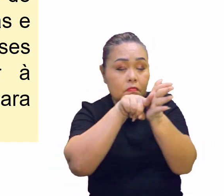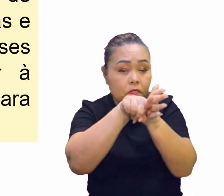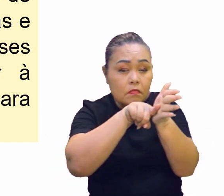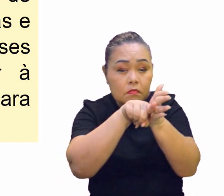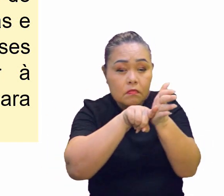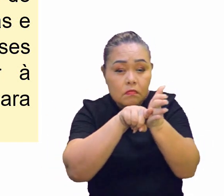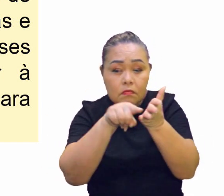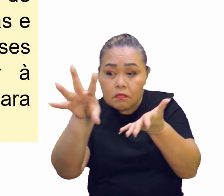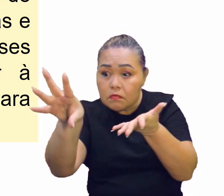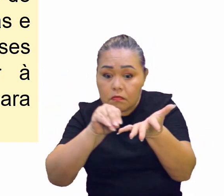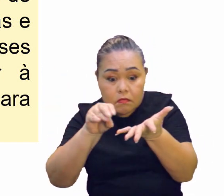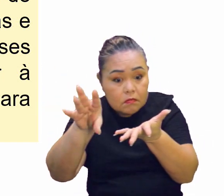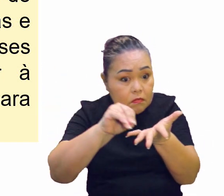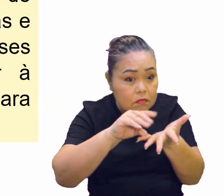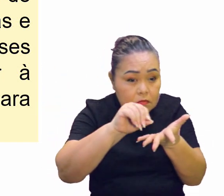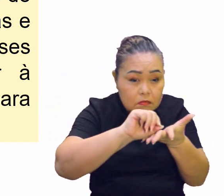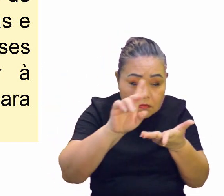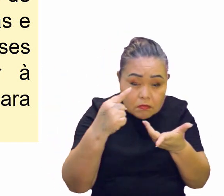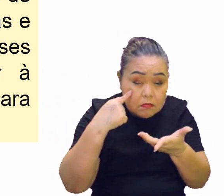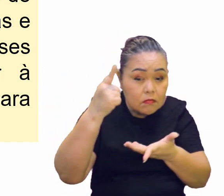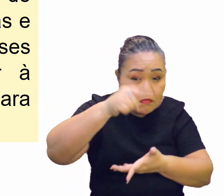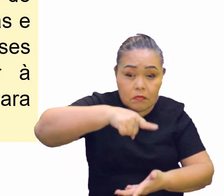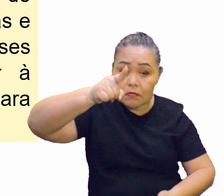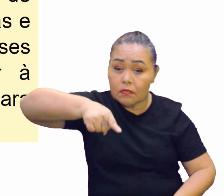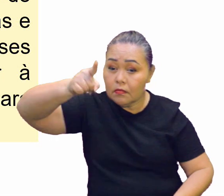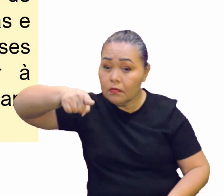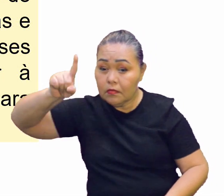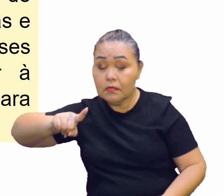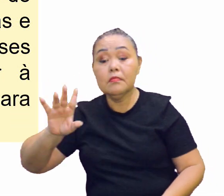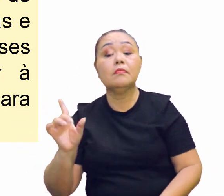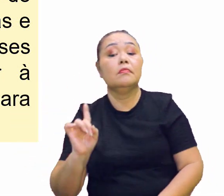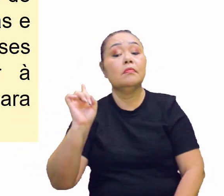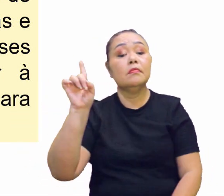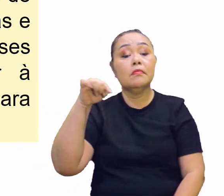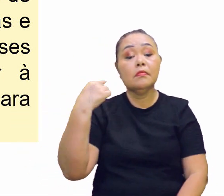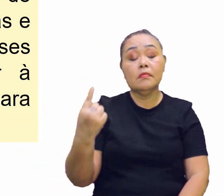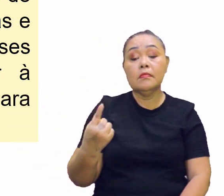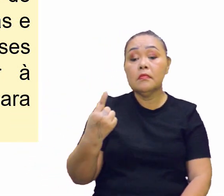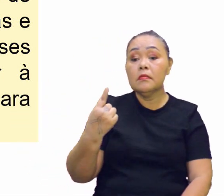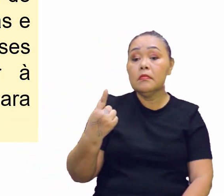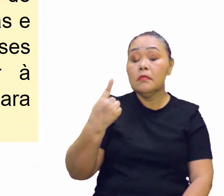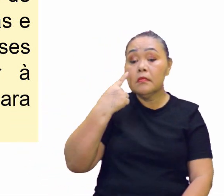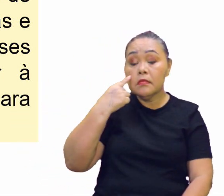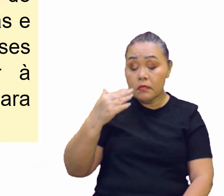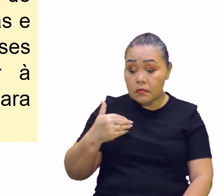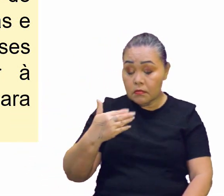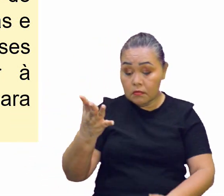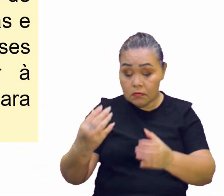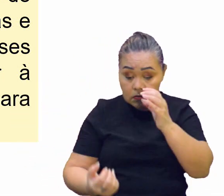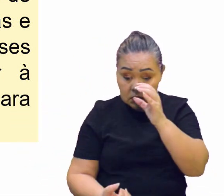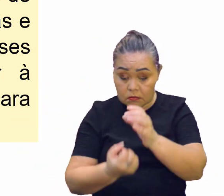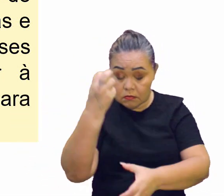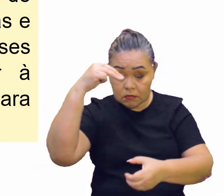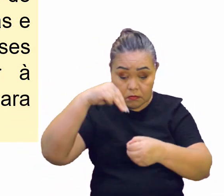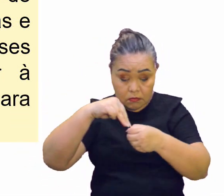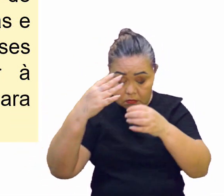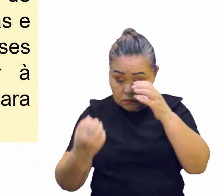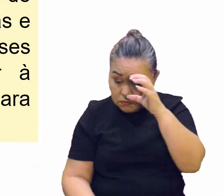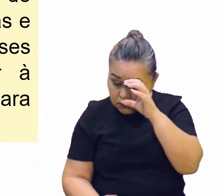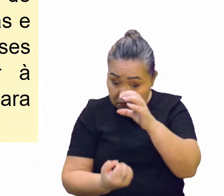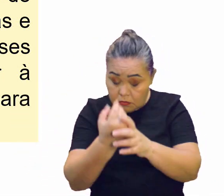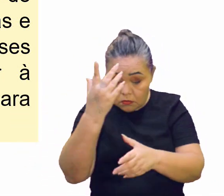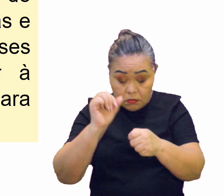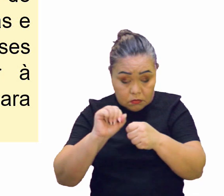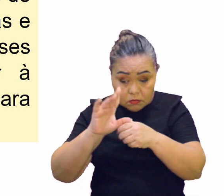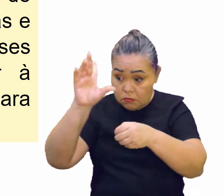pesquisa e coleta de dados para levantamento estatísticos. Então, para criar um município, para criar